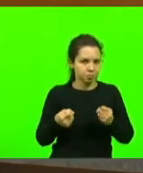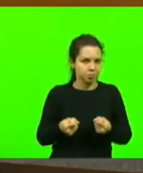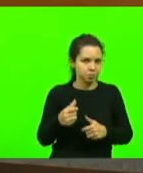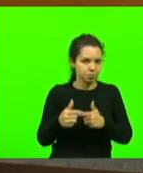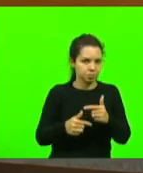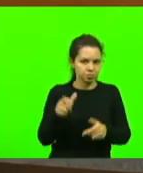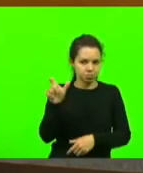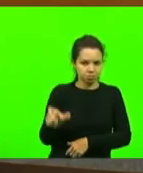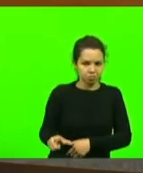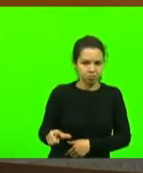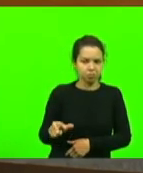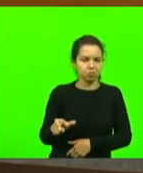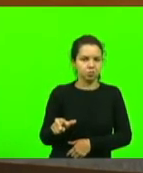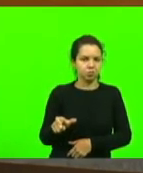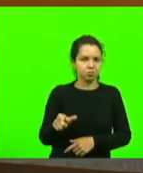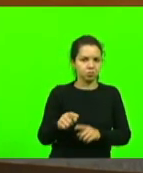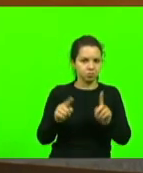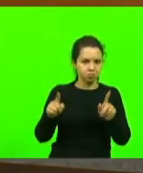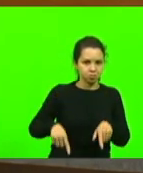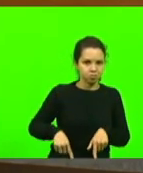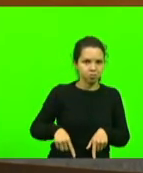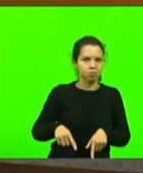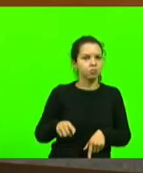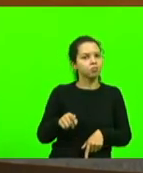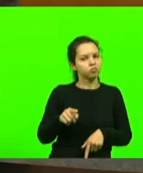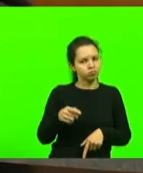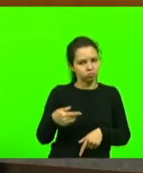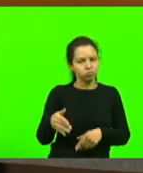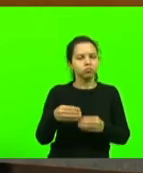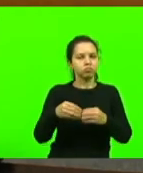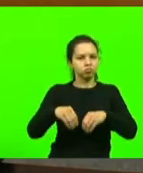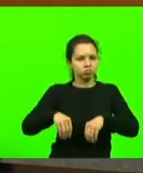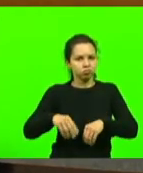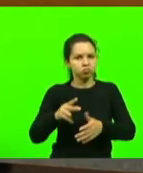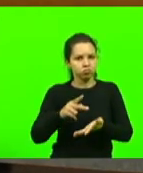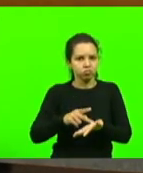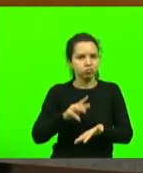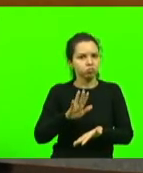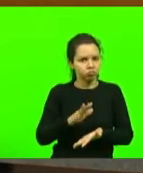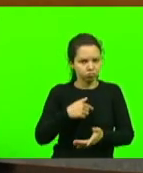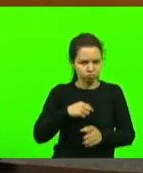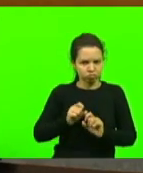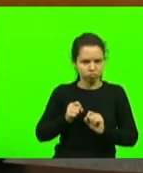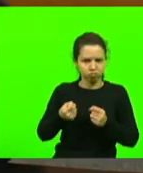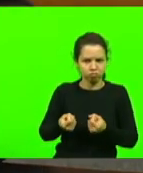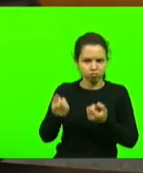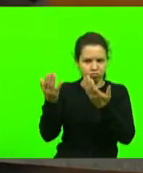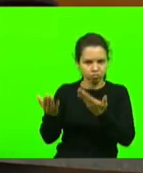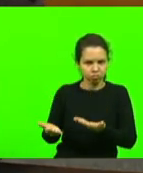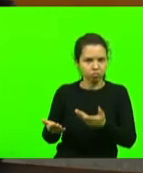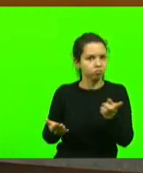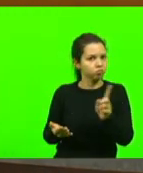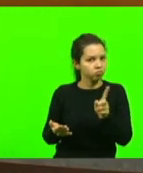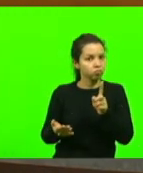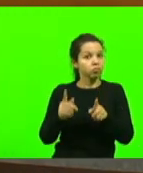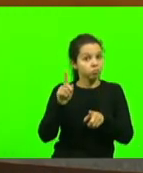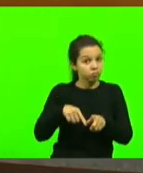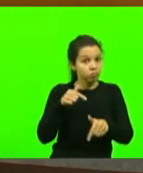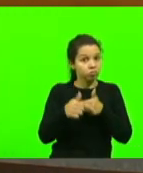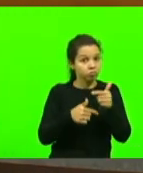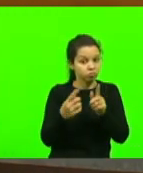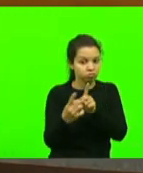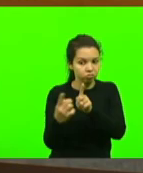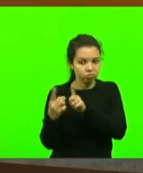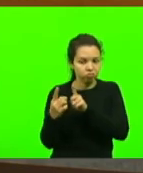Servidor Público que também será atingido obviamente mas é o serviço público prestado para o cidadão que